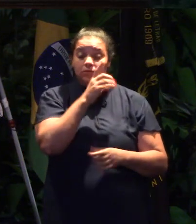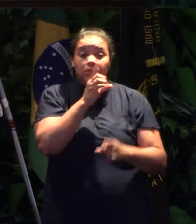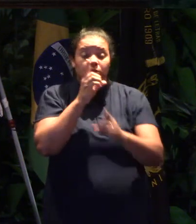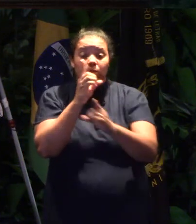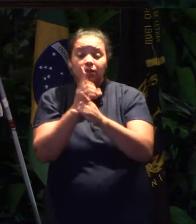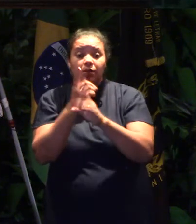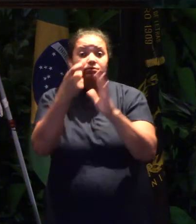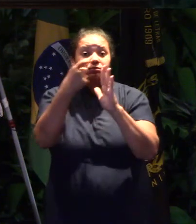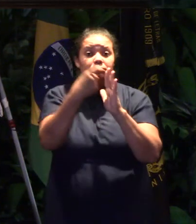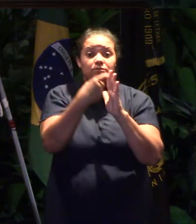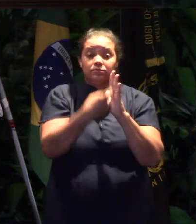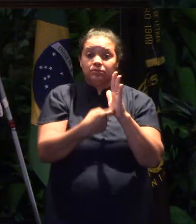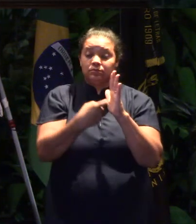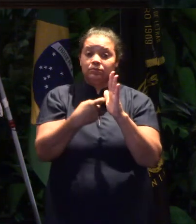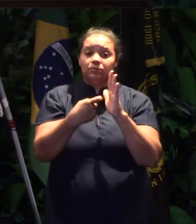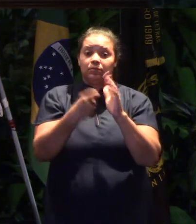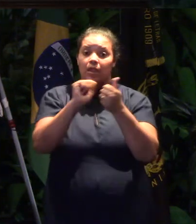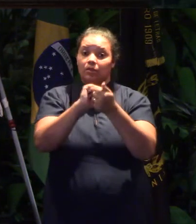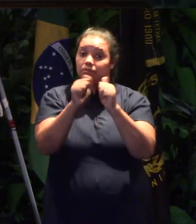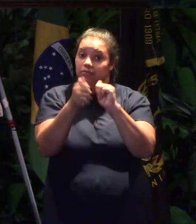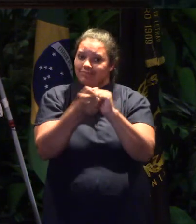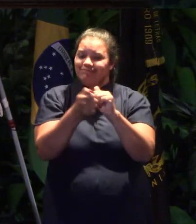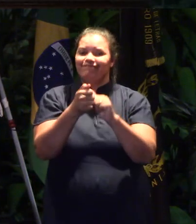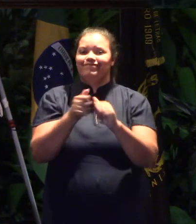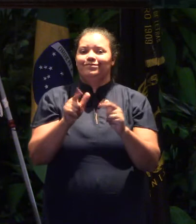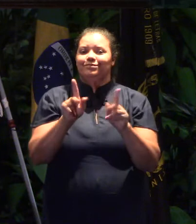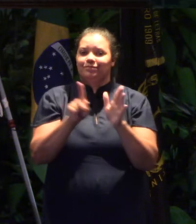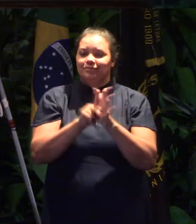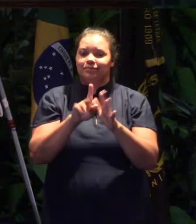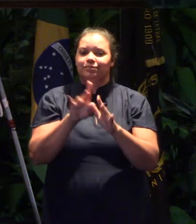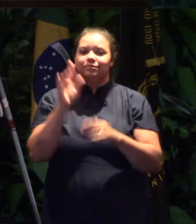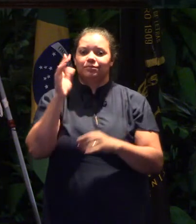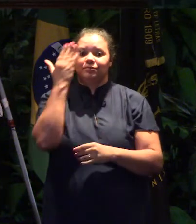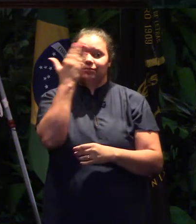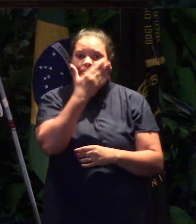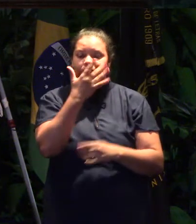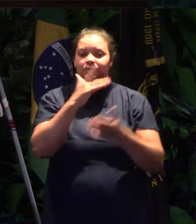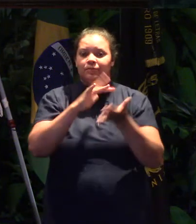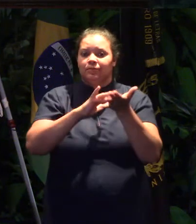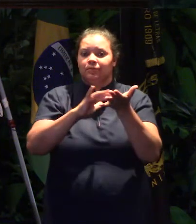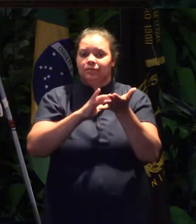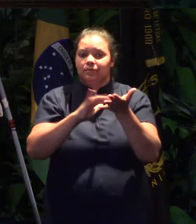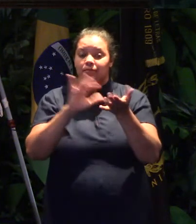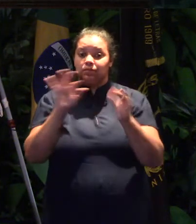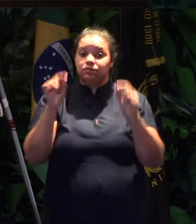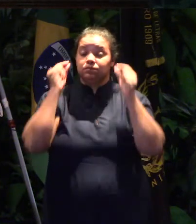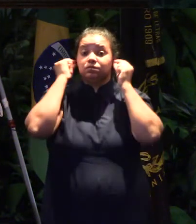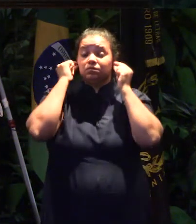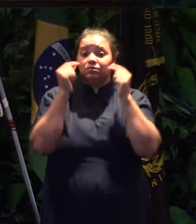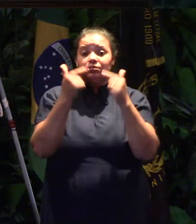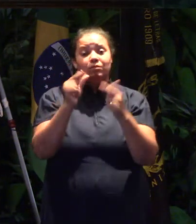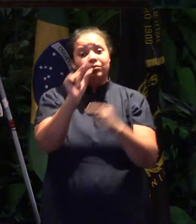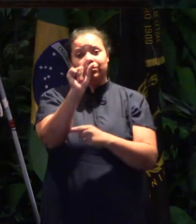textos do Borges em formatos acessíveis, né? Então, eu tenho pouca coisa